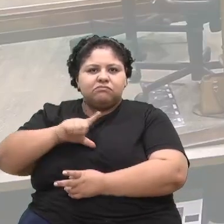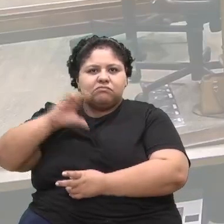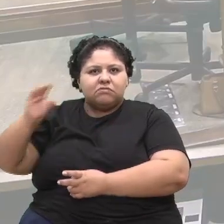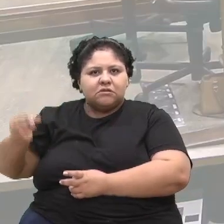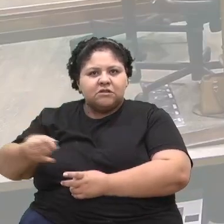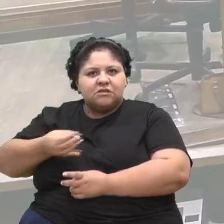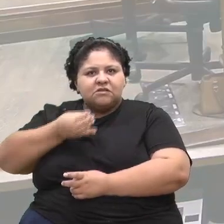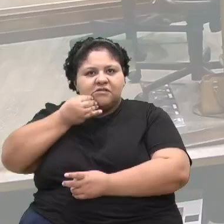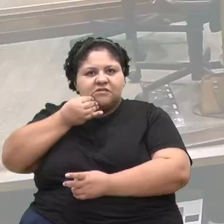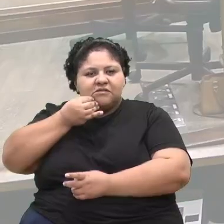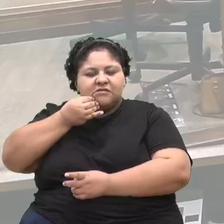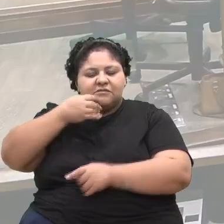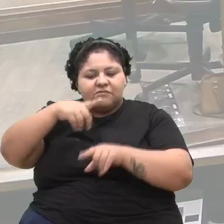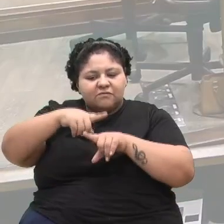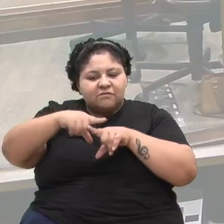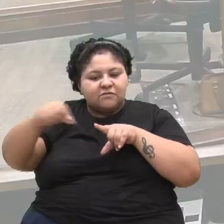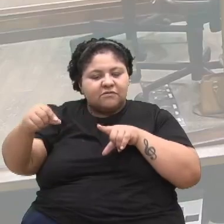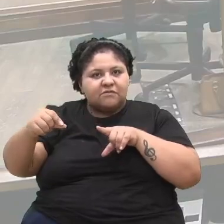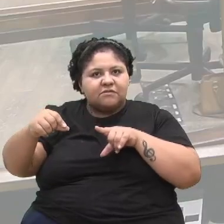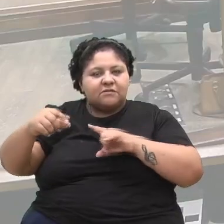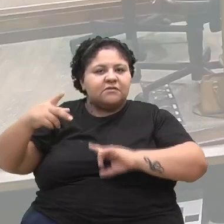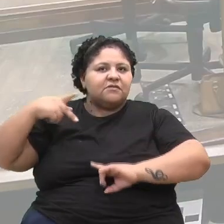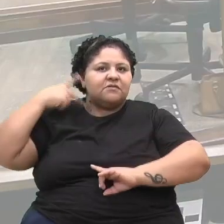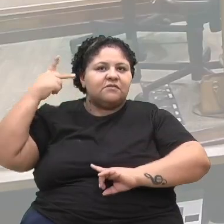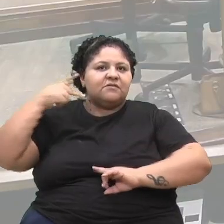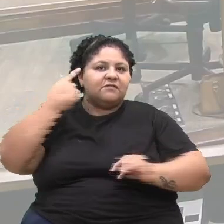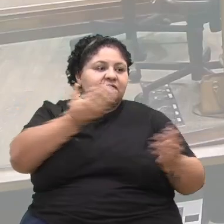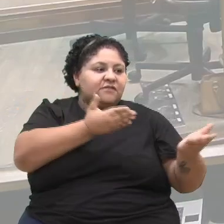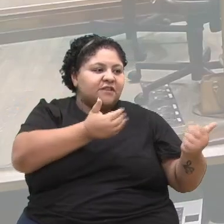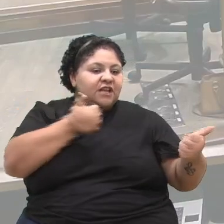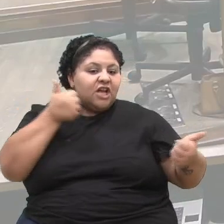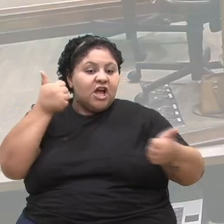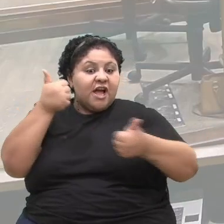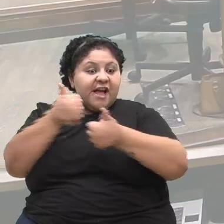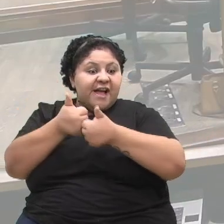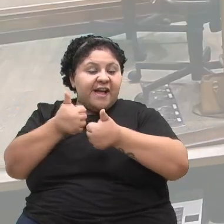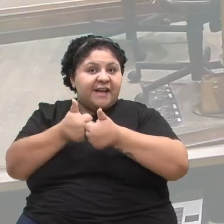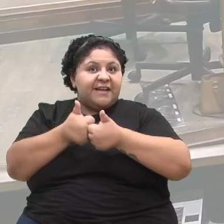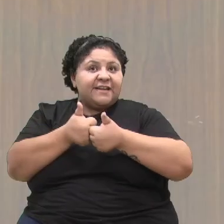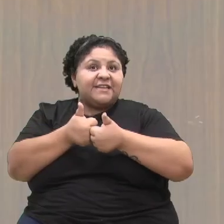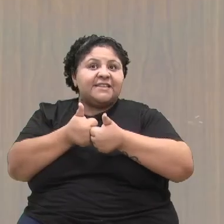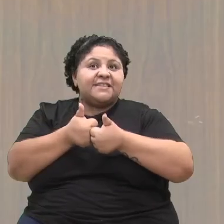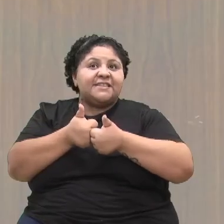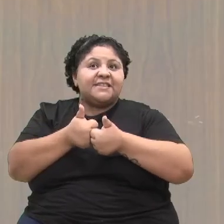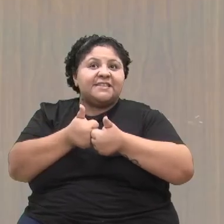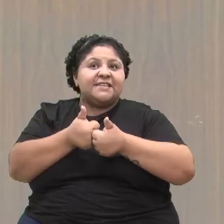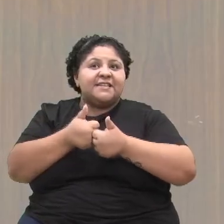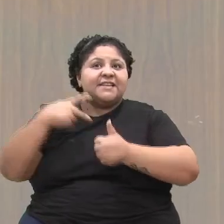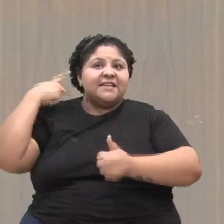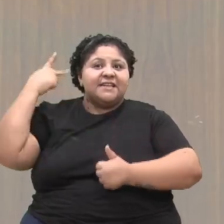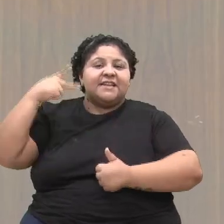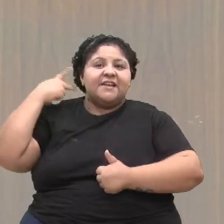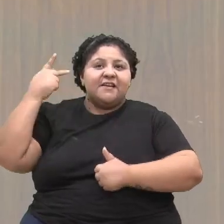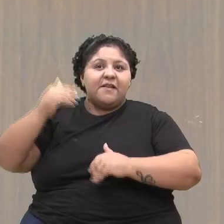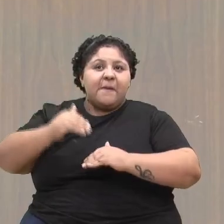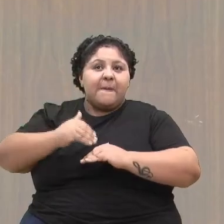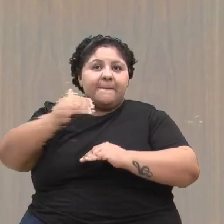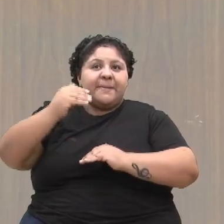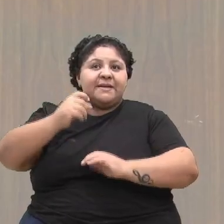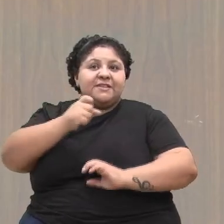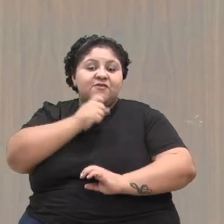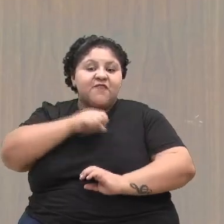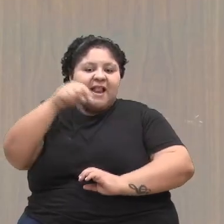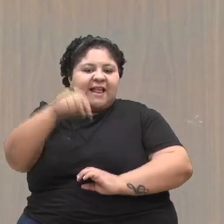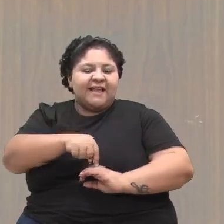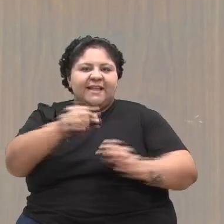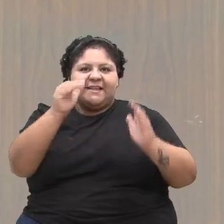de sair como a vereadora mais jovem, junto à vereadora com mais idade dentro desta casa. Eu,